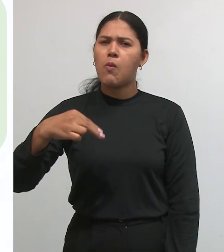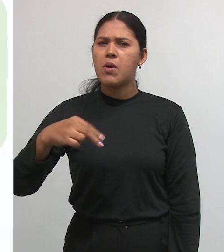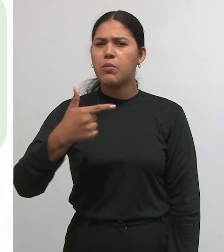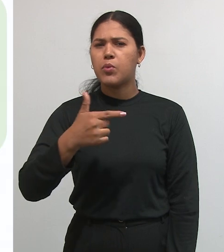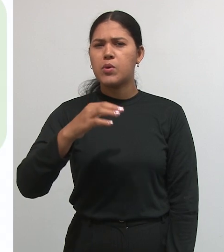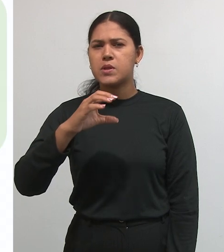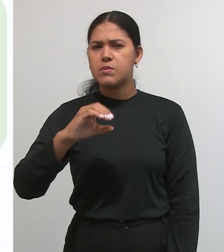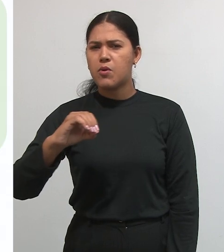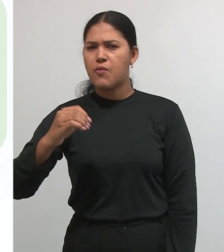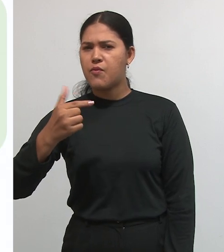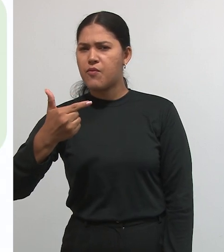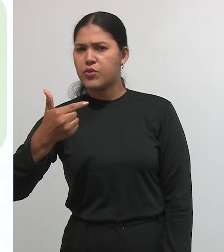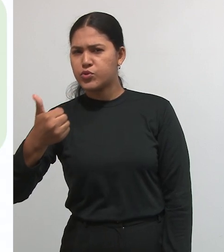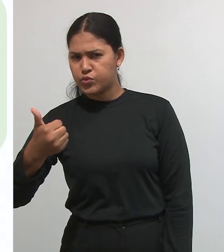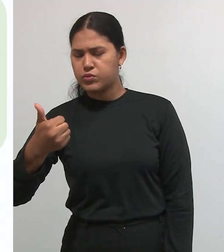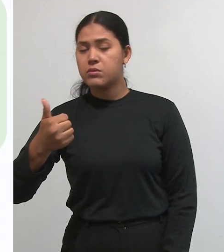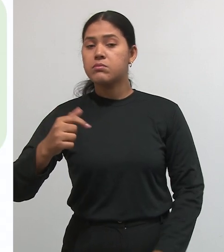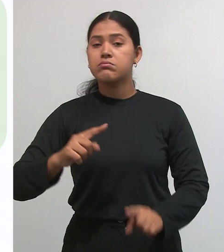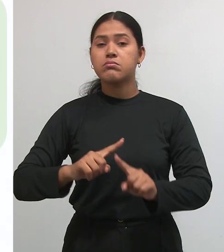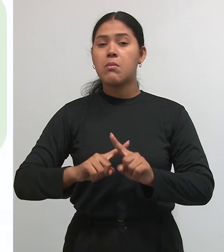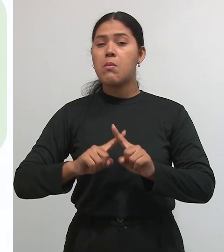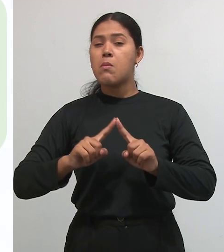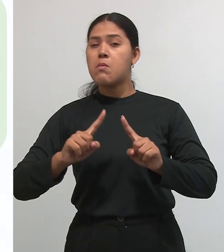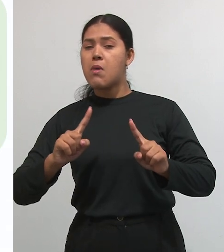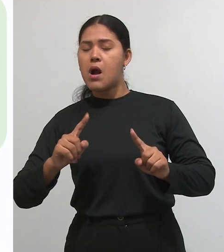de 2021, mas